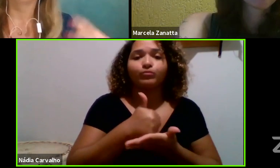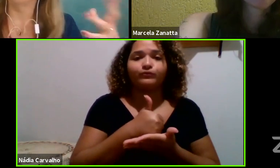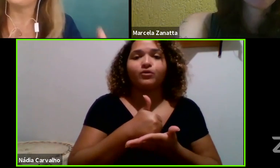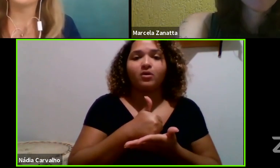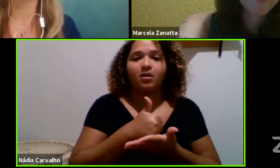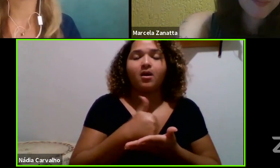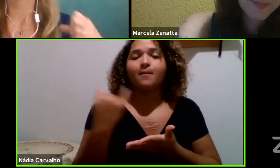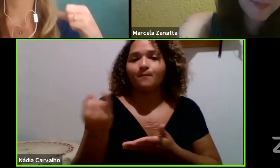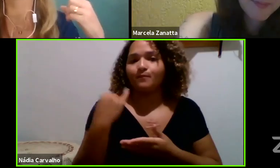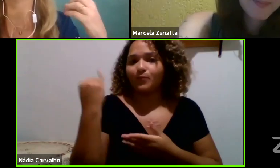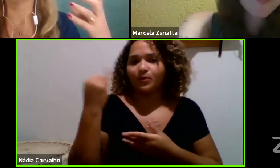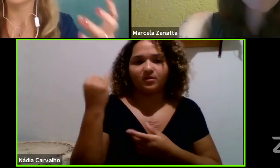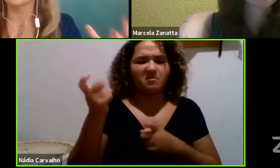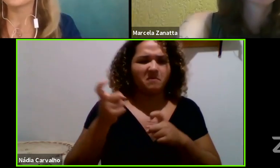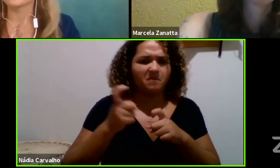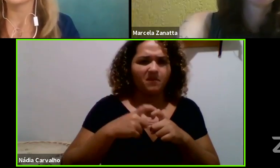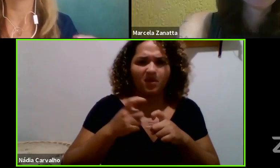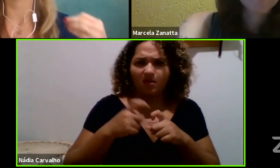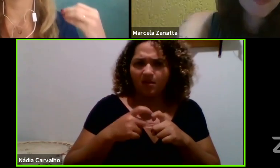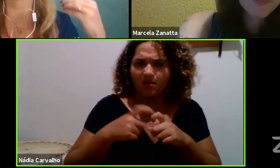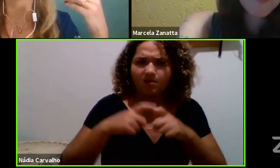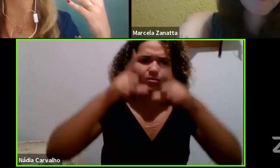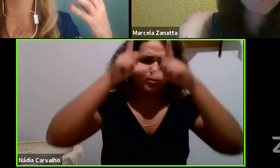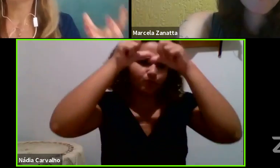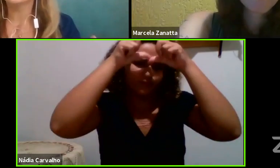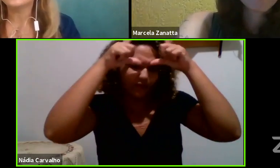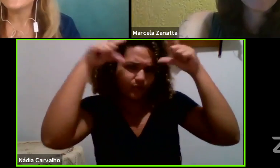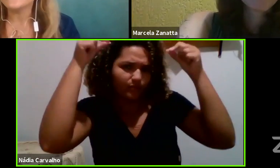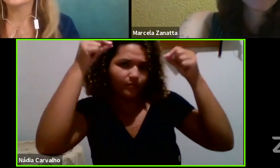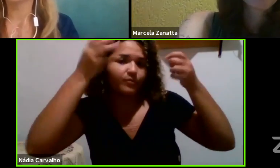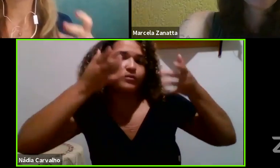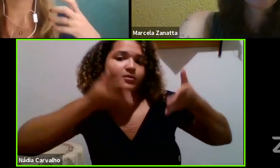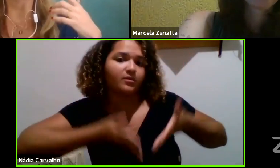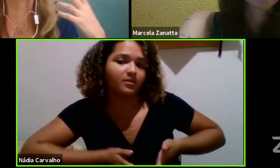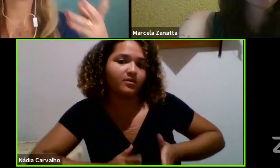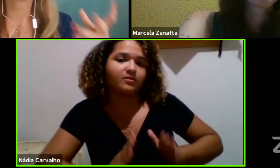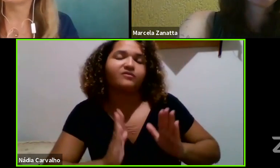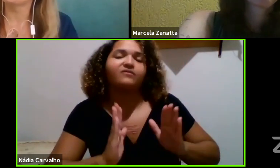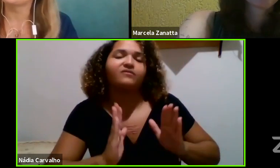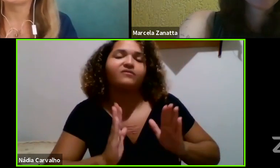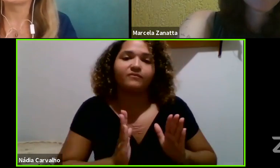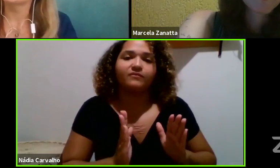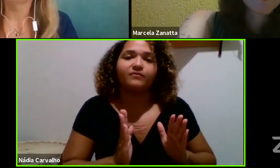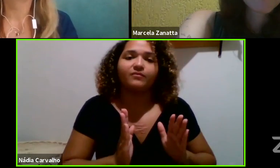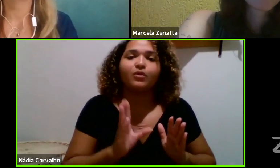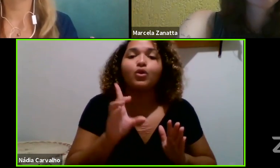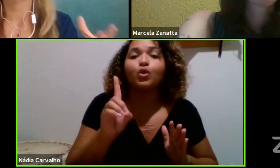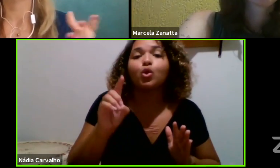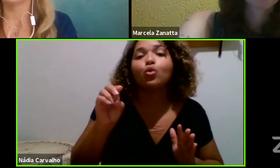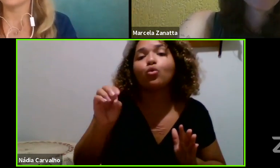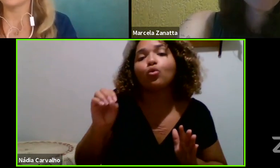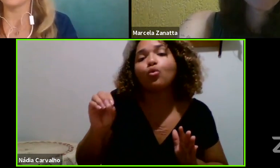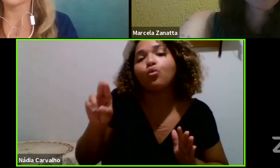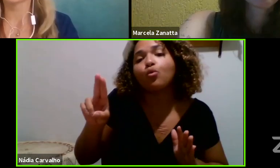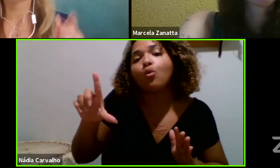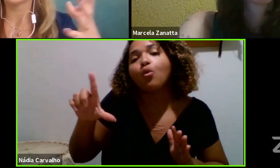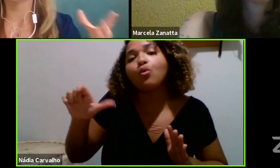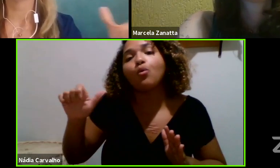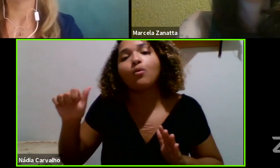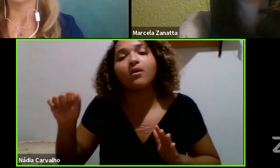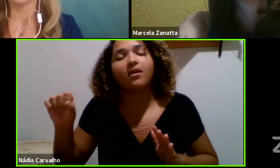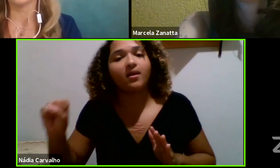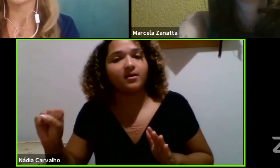importantes. O médico, o enfermeiro obstetra, as obstetrizes, as doulas. Porém, lembrem-se,